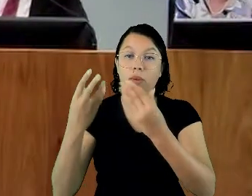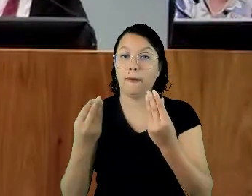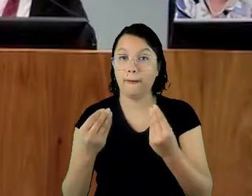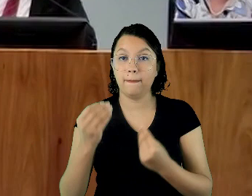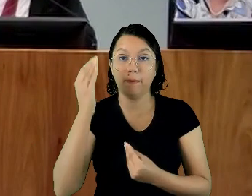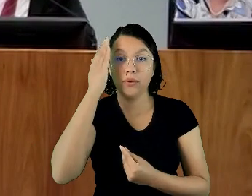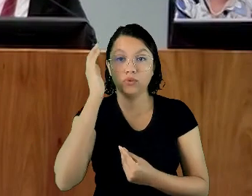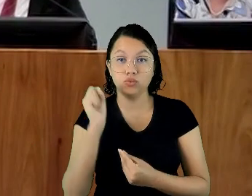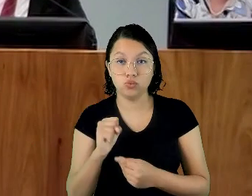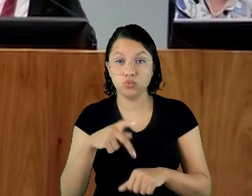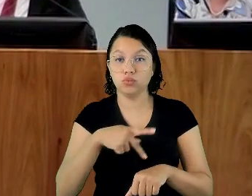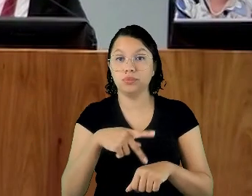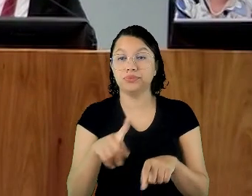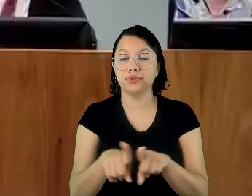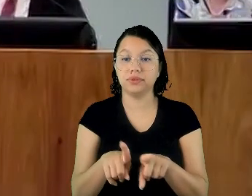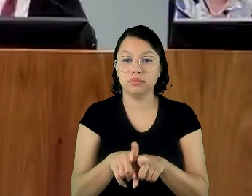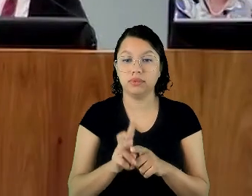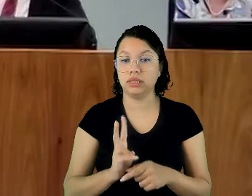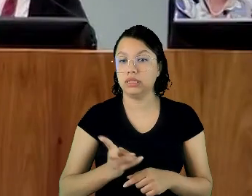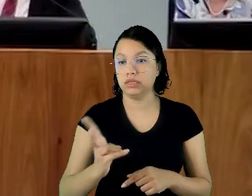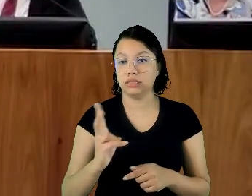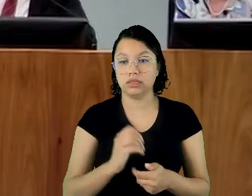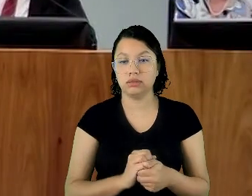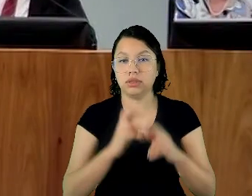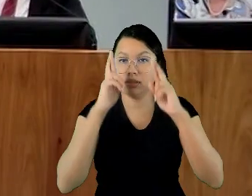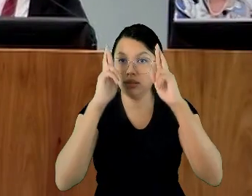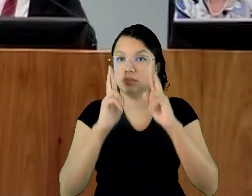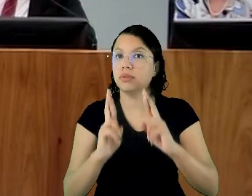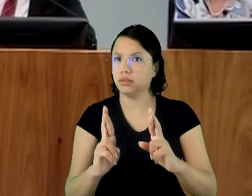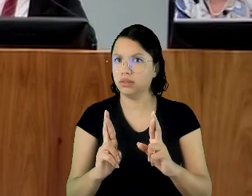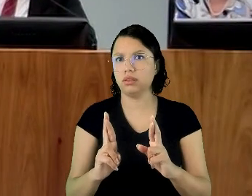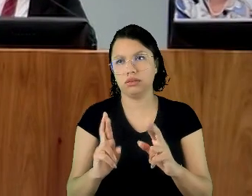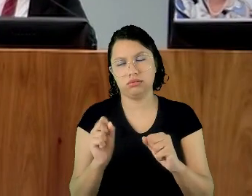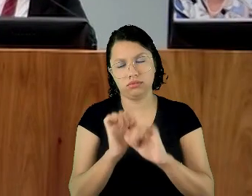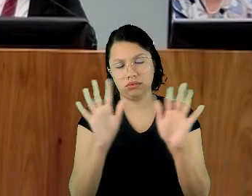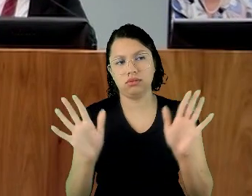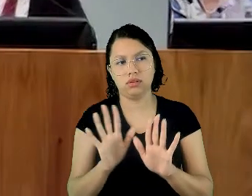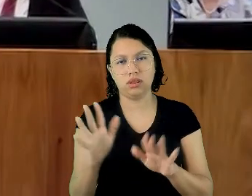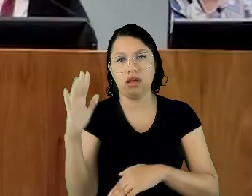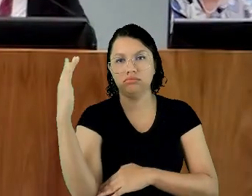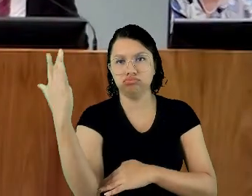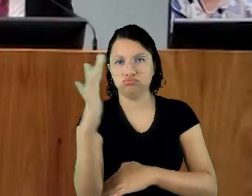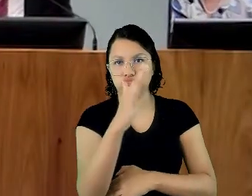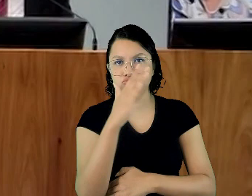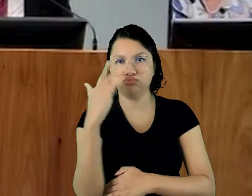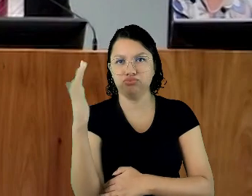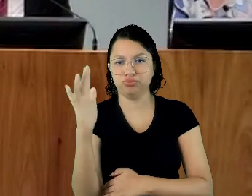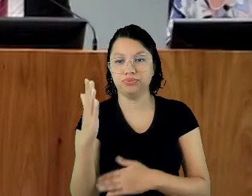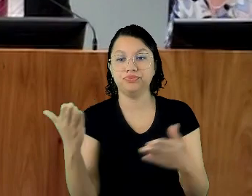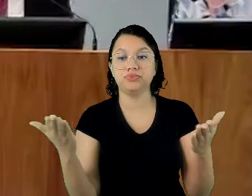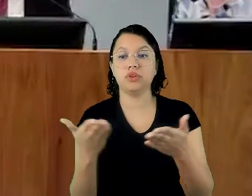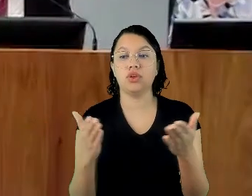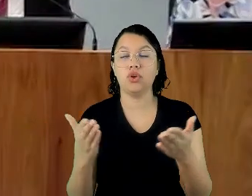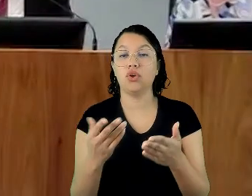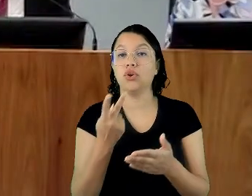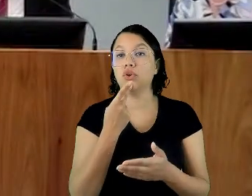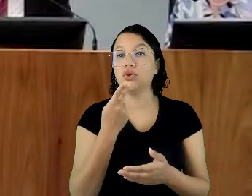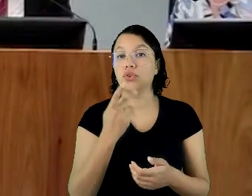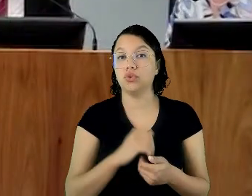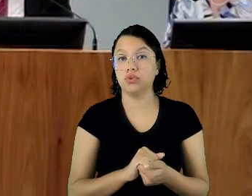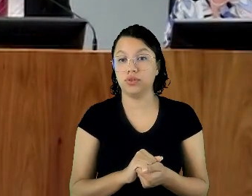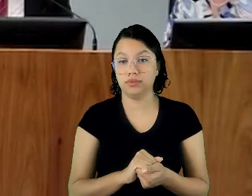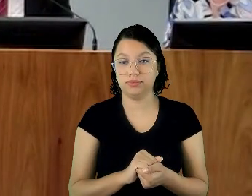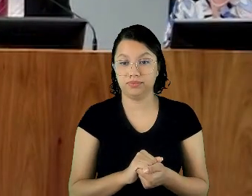e sempre respeitando, evidentemente, o meio ambiente. Eu vou passar a palavra agora à doutora